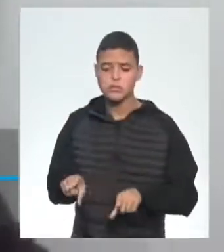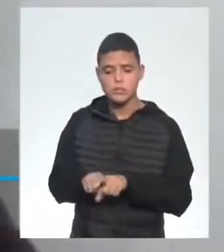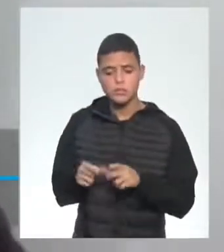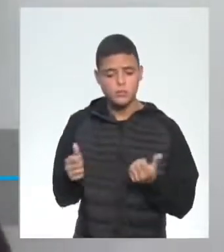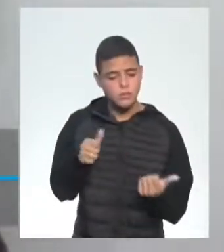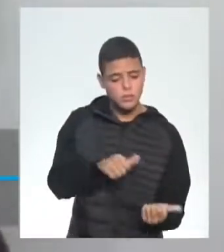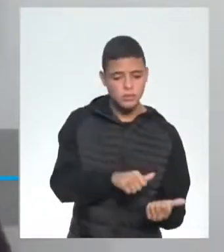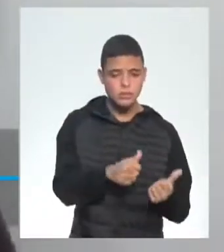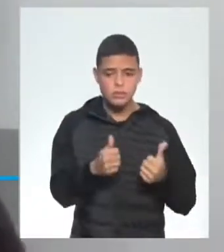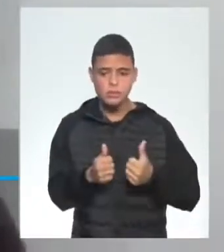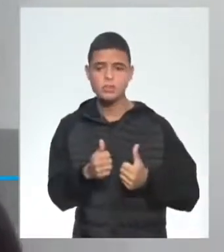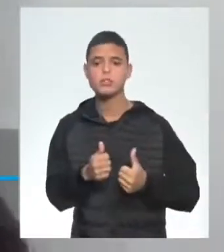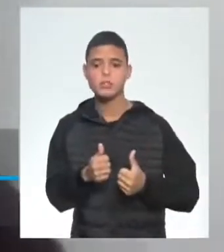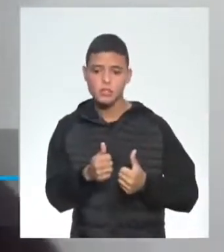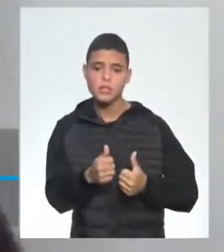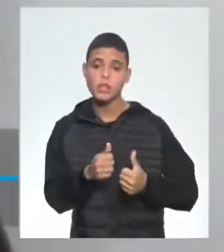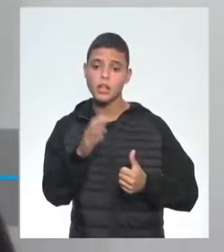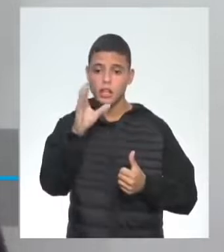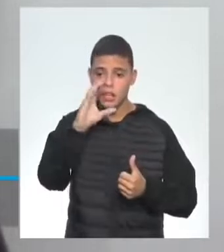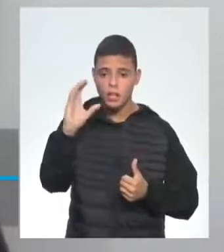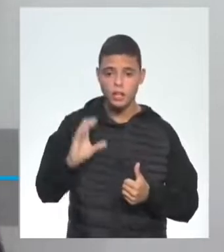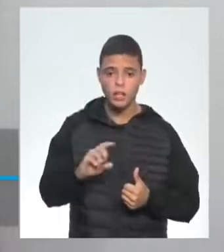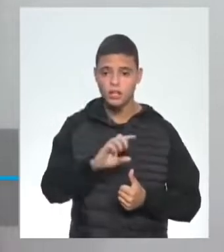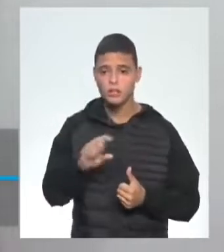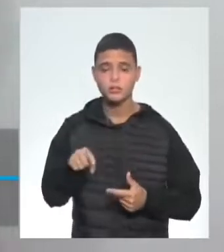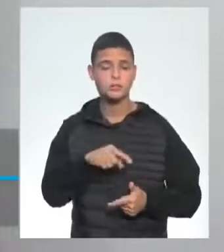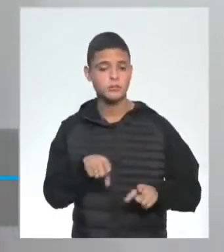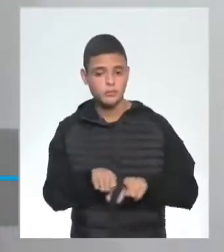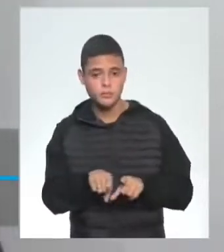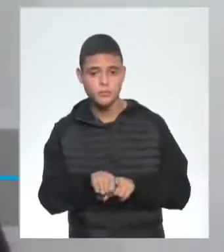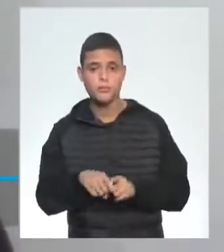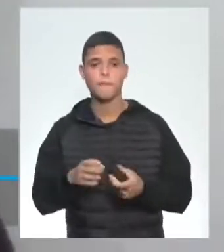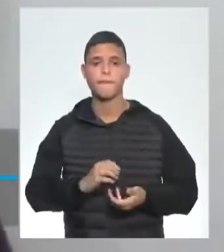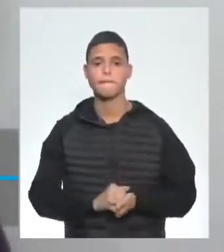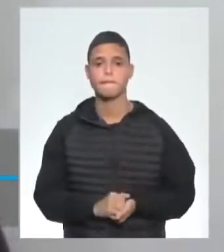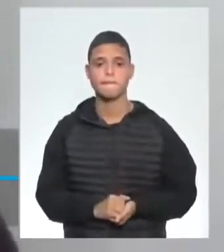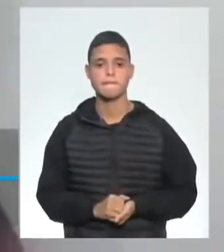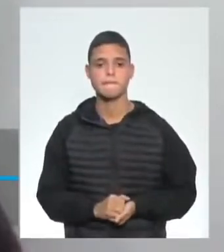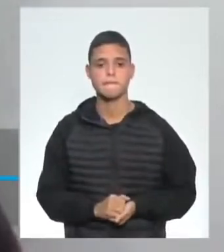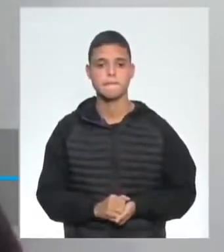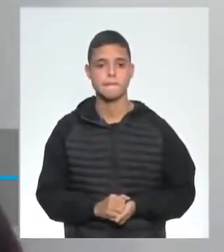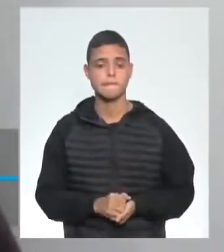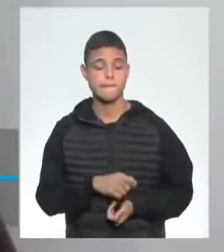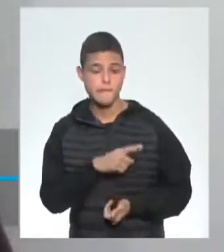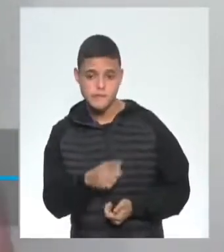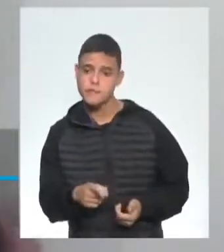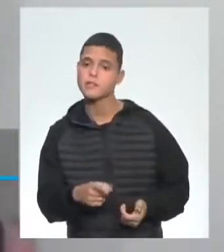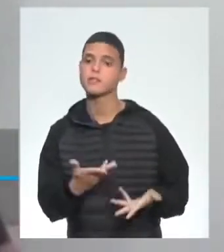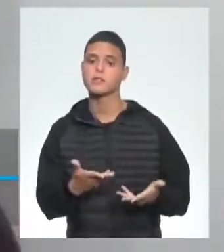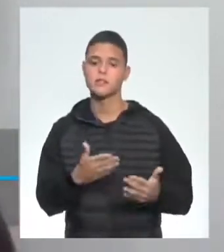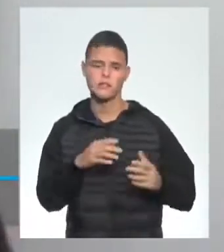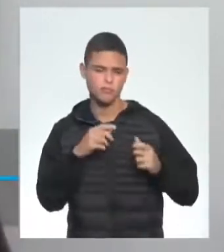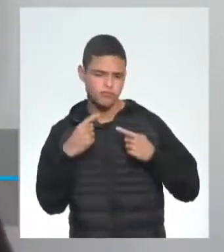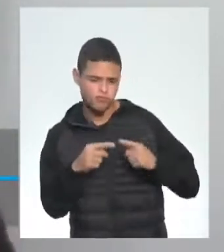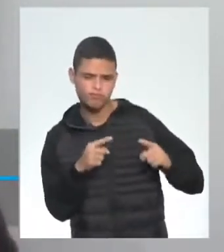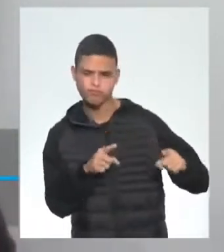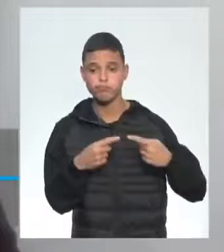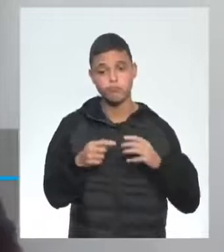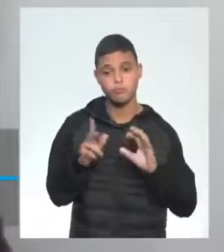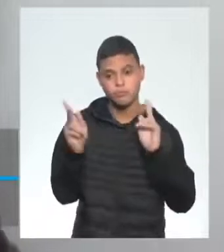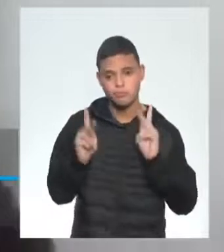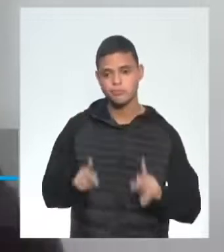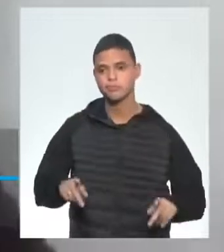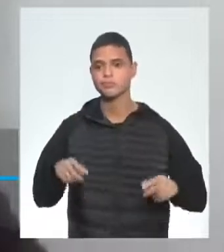igreja do meu lado, quem vai estar sempre comigo, que você pode contar, brigando e fazendo a fase, porque a família é